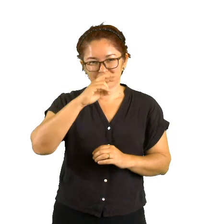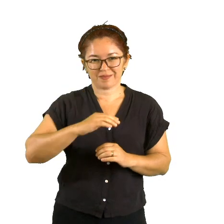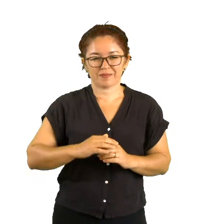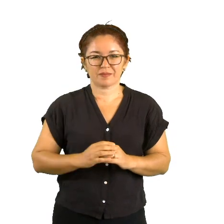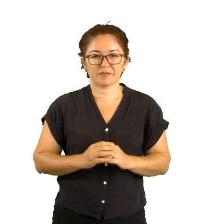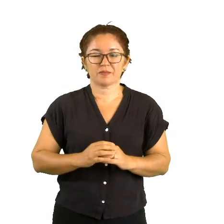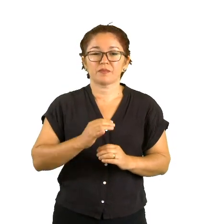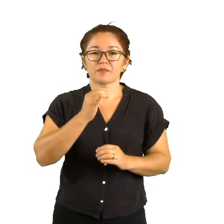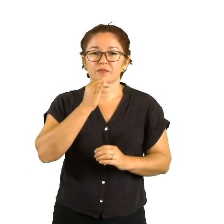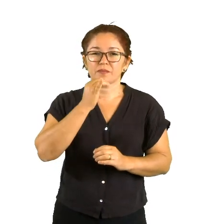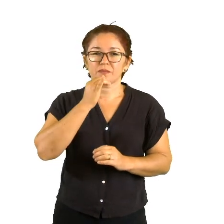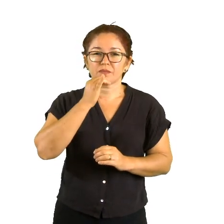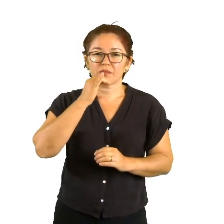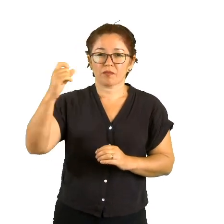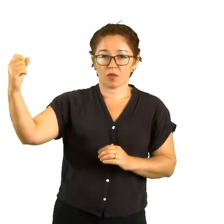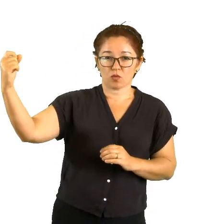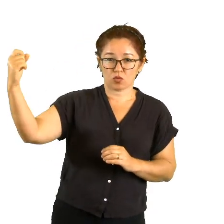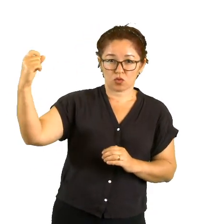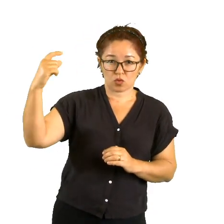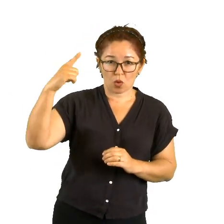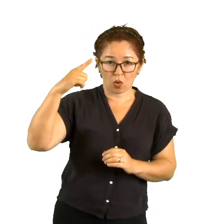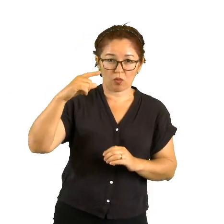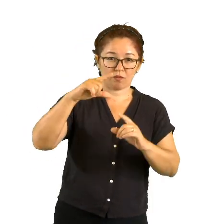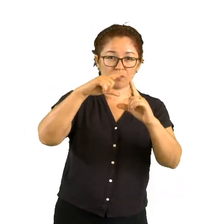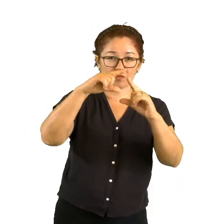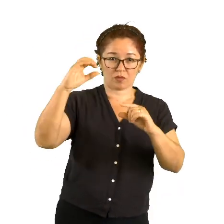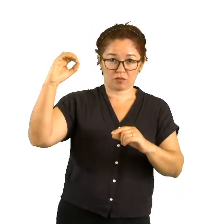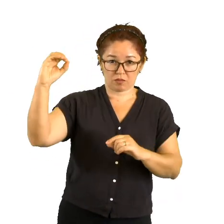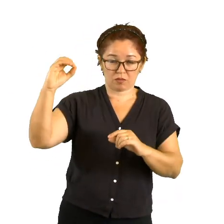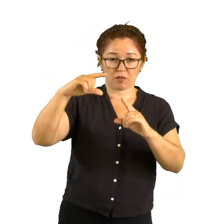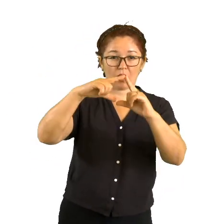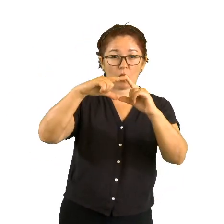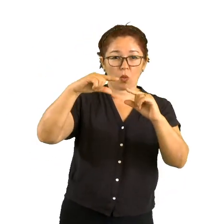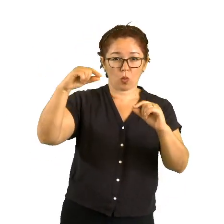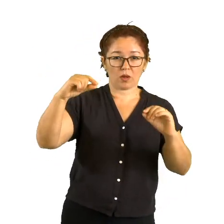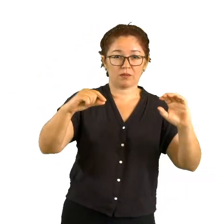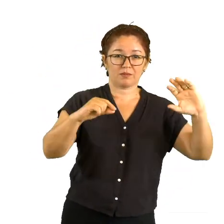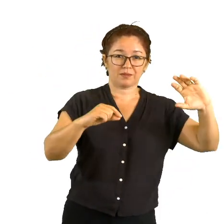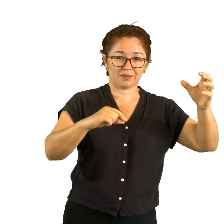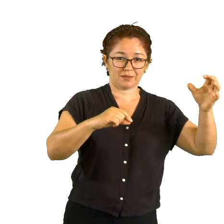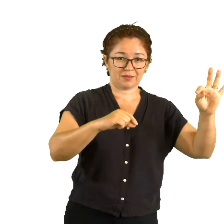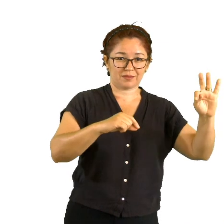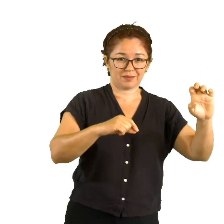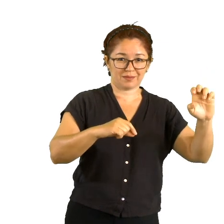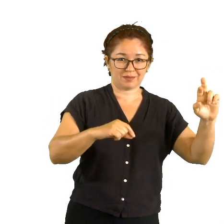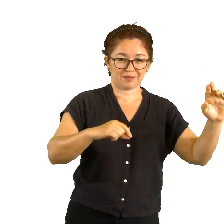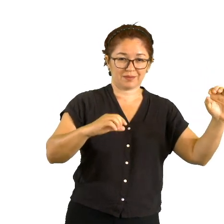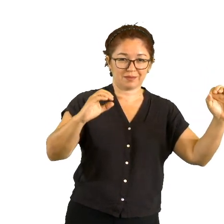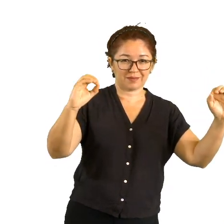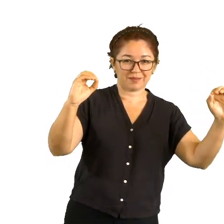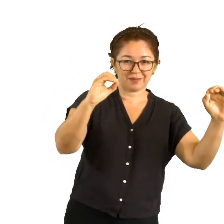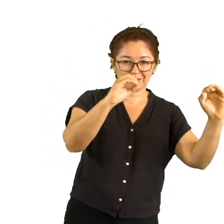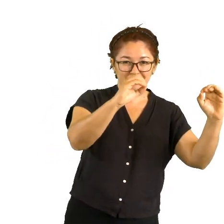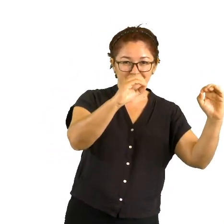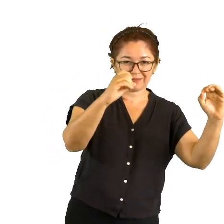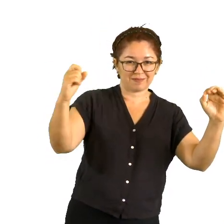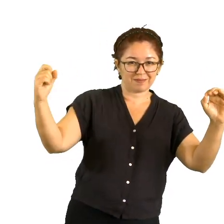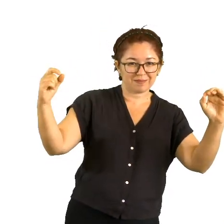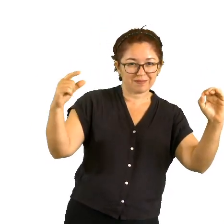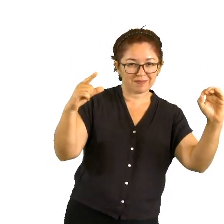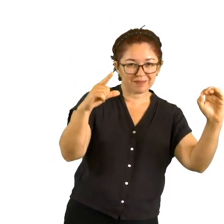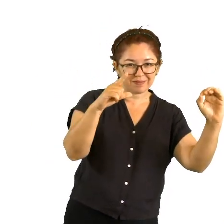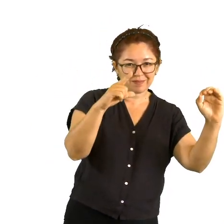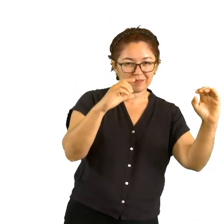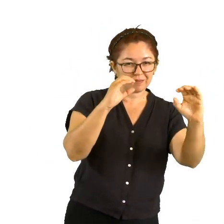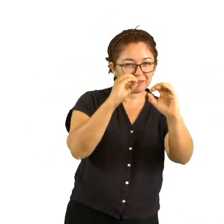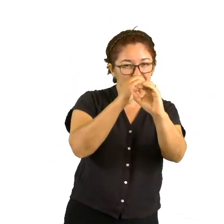projeta sombra sobre a Terra, escondendo o Sol em uma parte do planeta. A segunda fase da Lua, então, é a